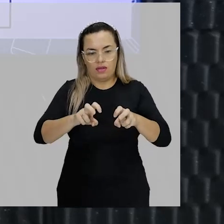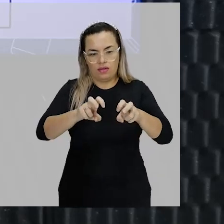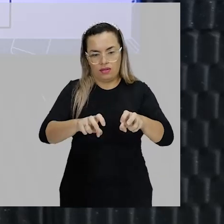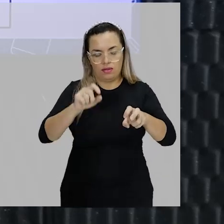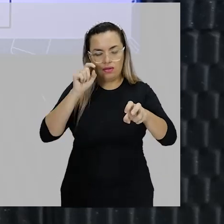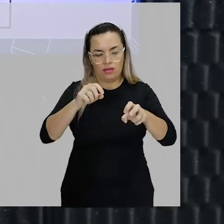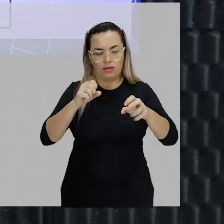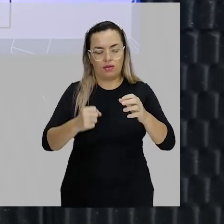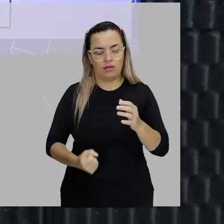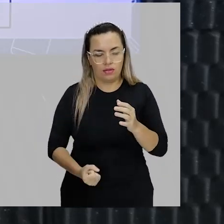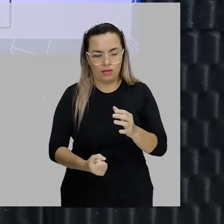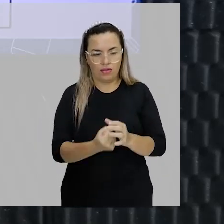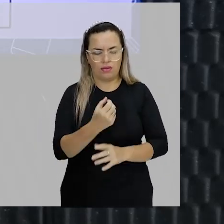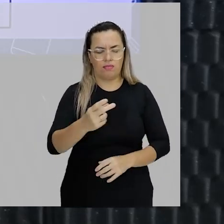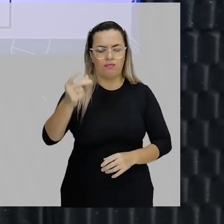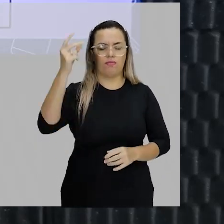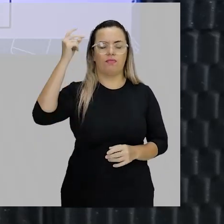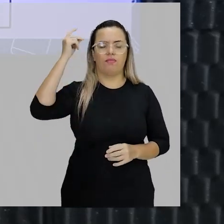a pré-história.